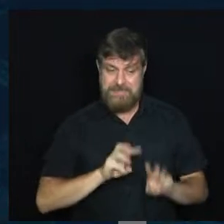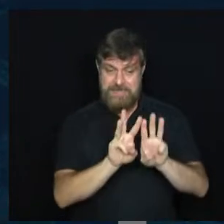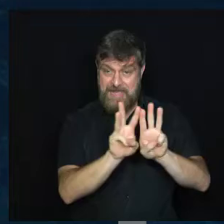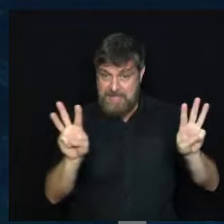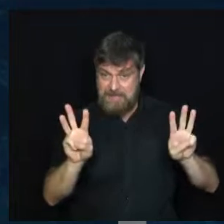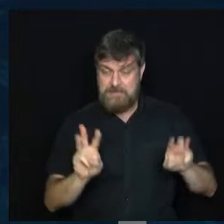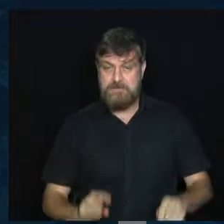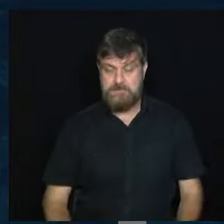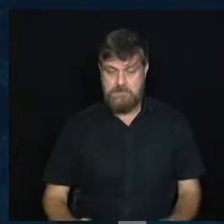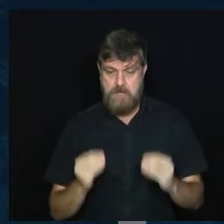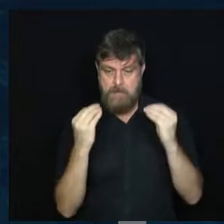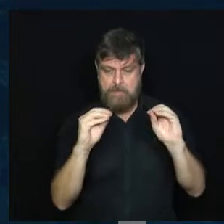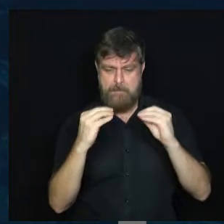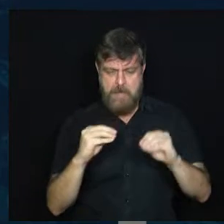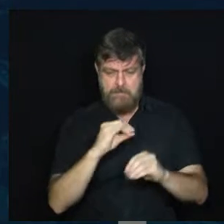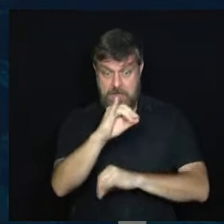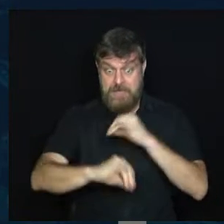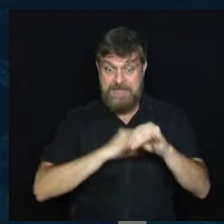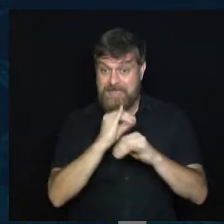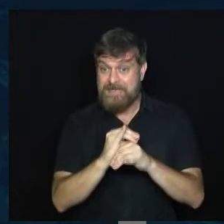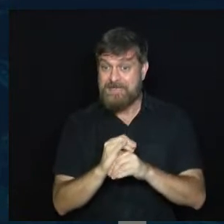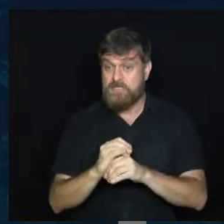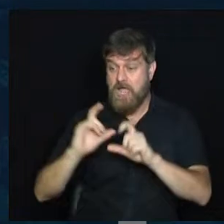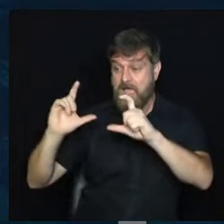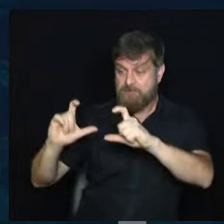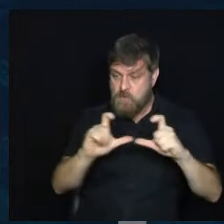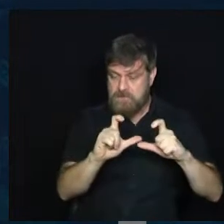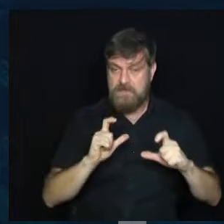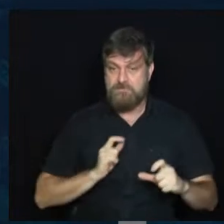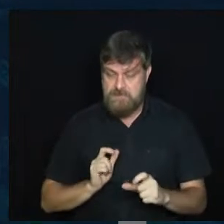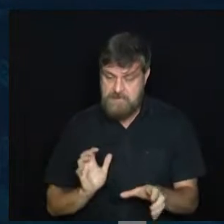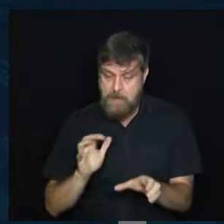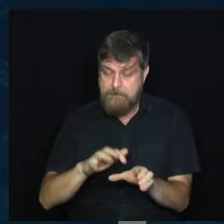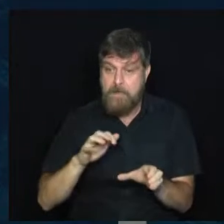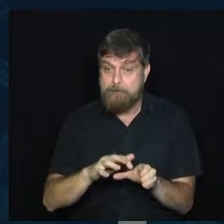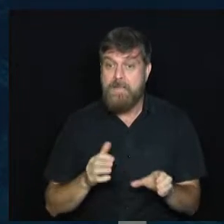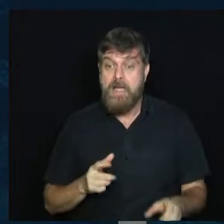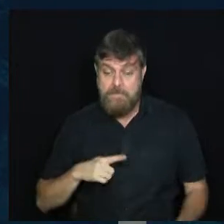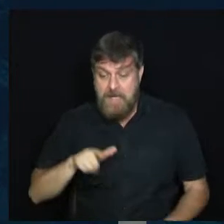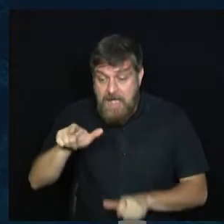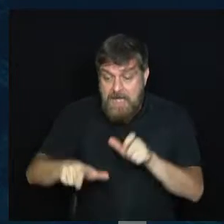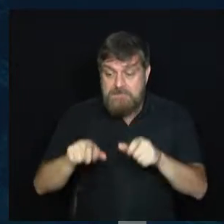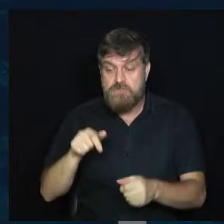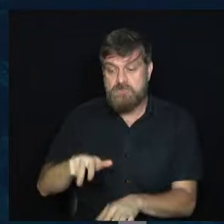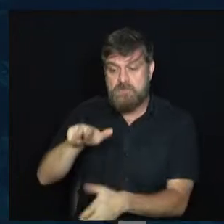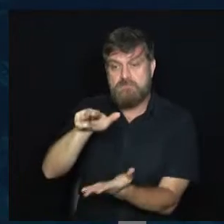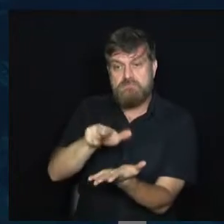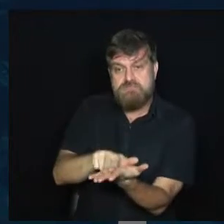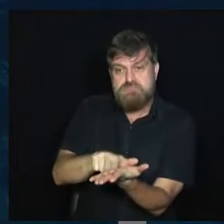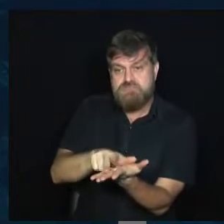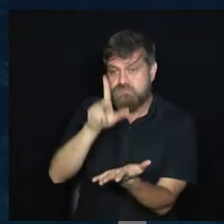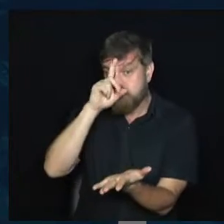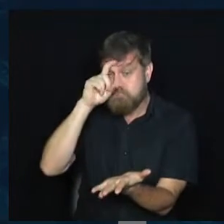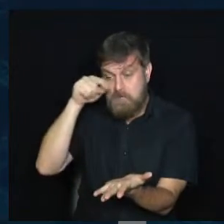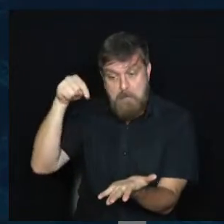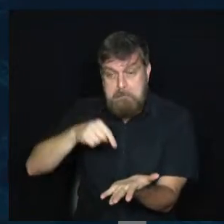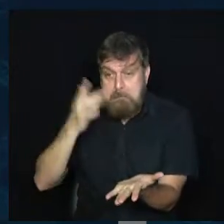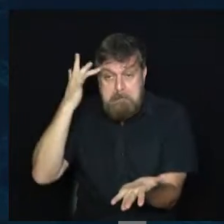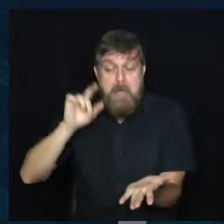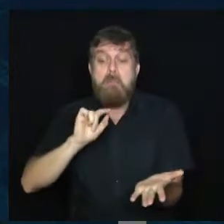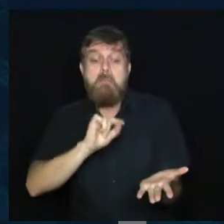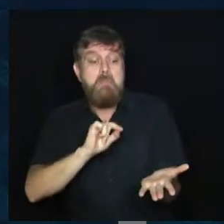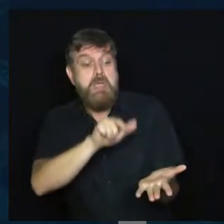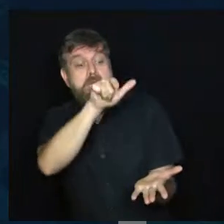páginas eletrônicas fotografias e demais dados possíveis das pessoas hospitalizadas e sem condições de